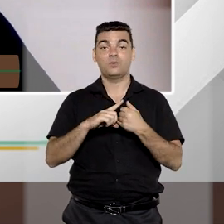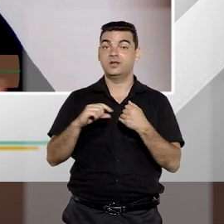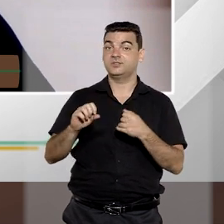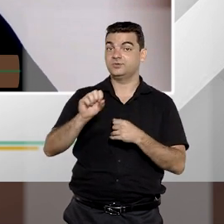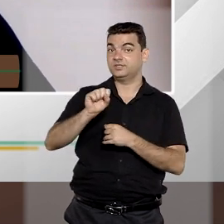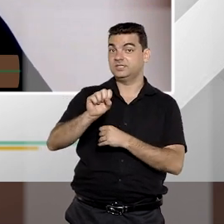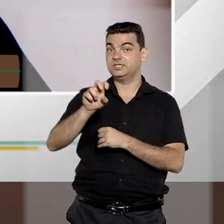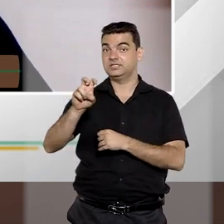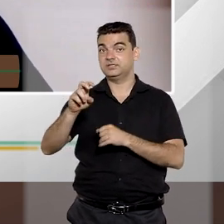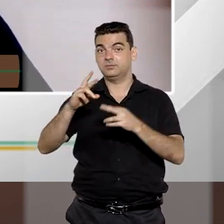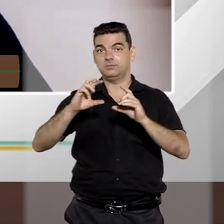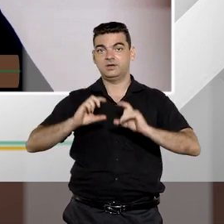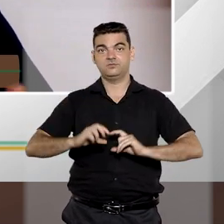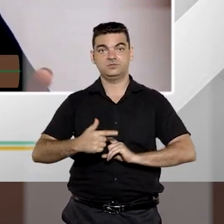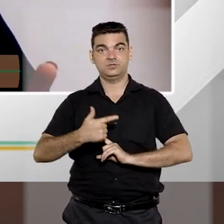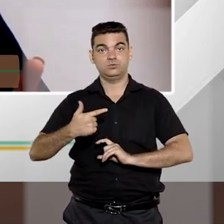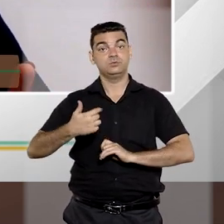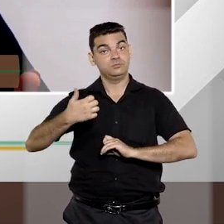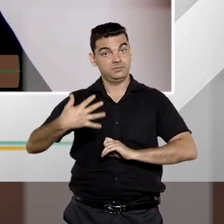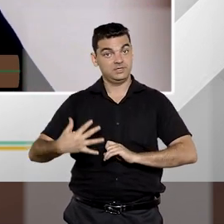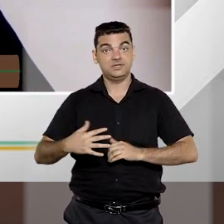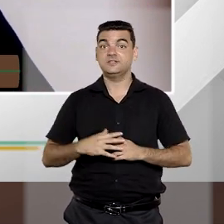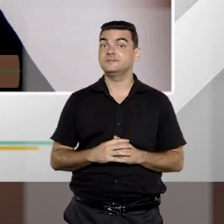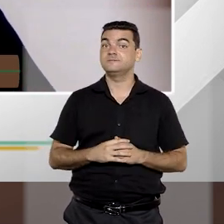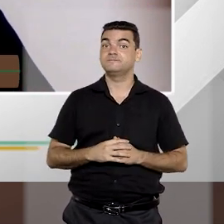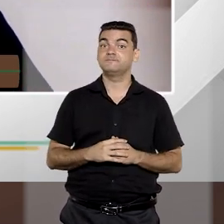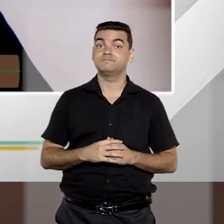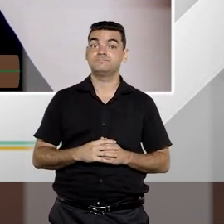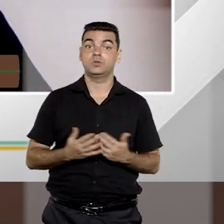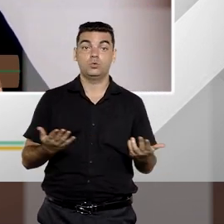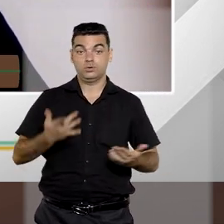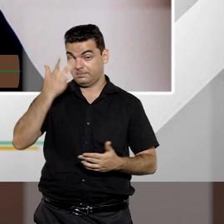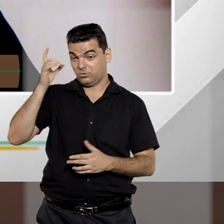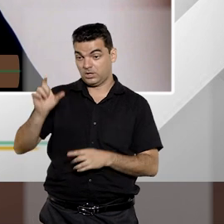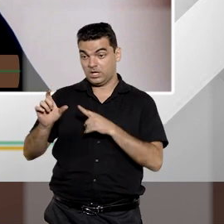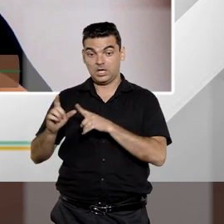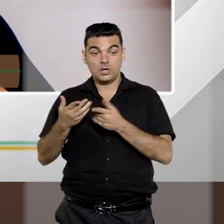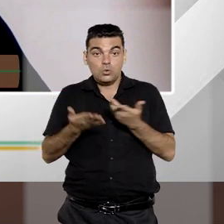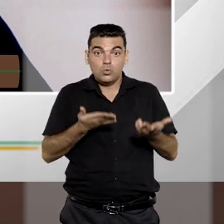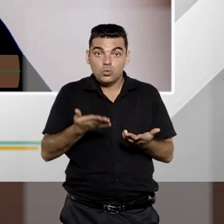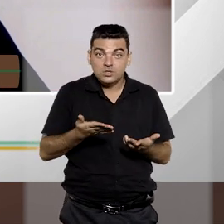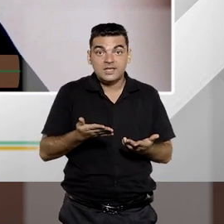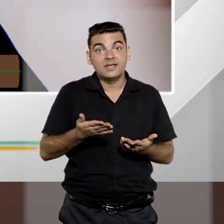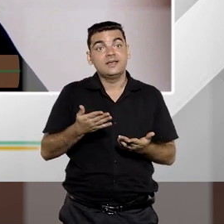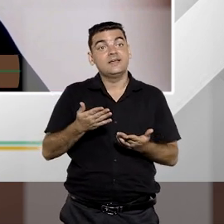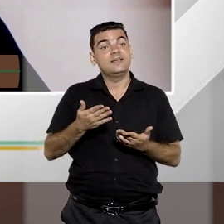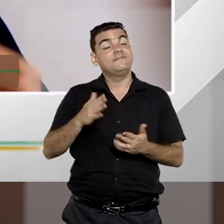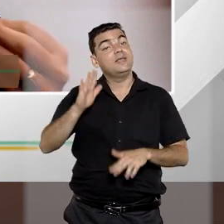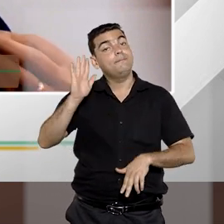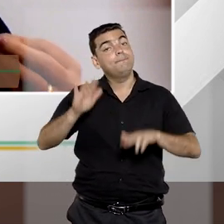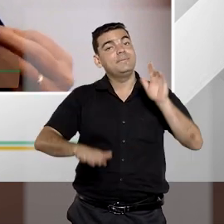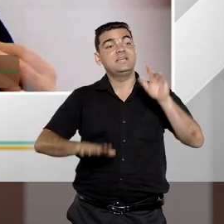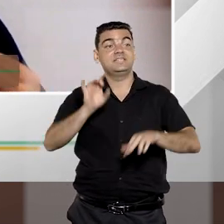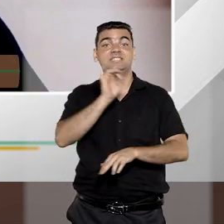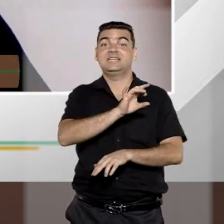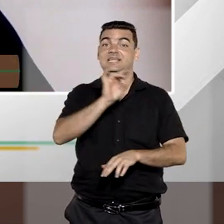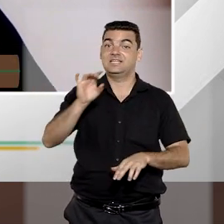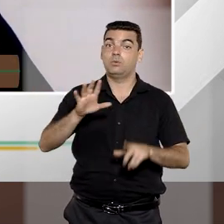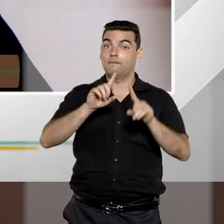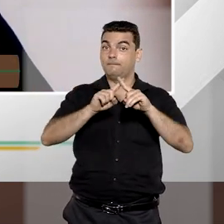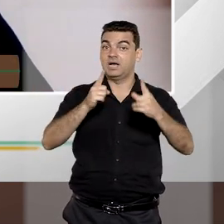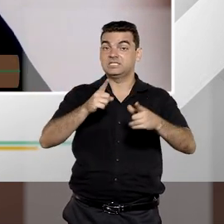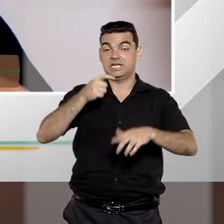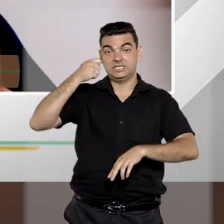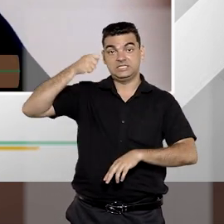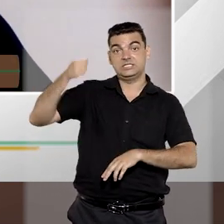artigo 85, parágrafo 2º, ele diz que a curatela ela é uma medida extraordinária, devendo constar